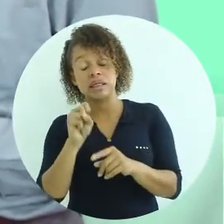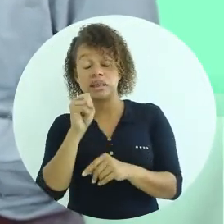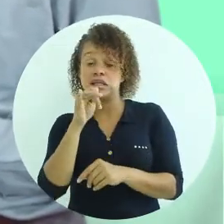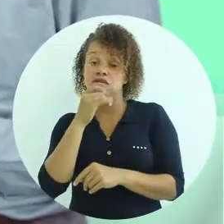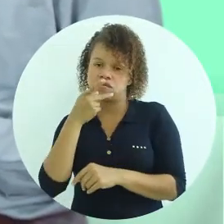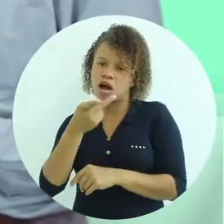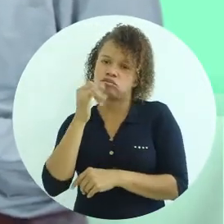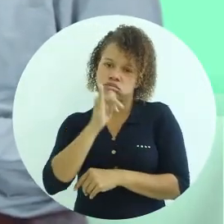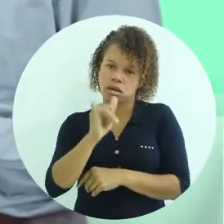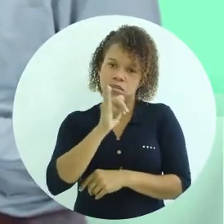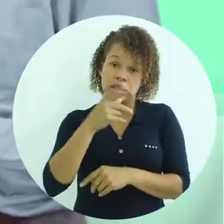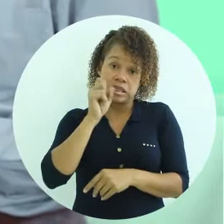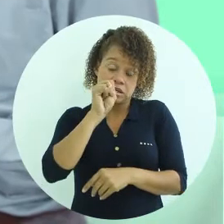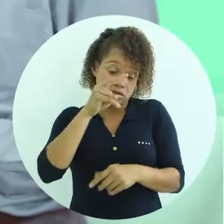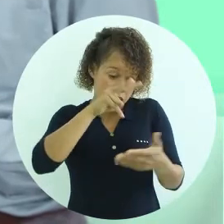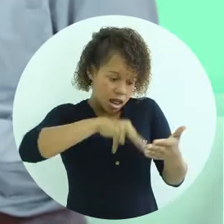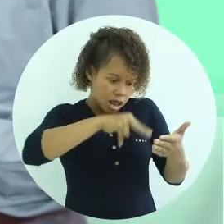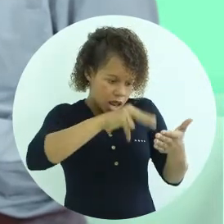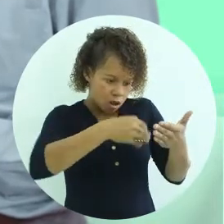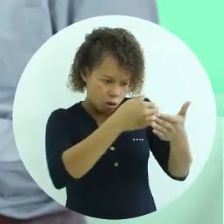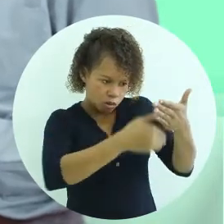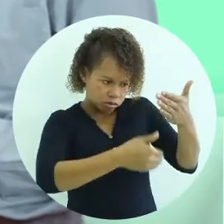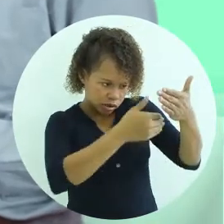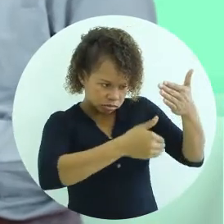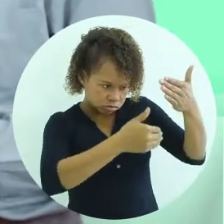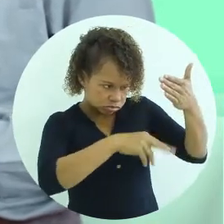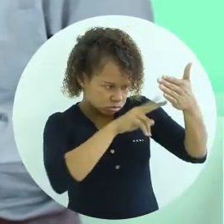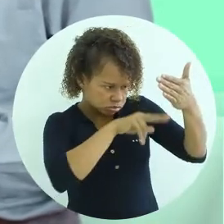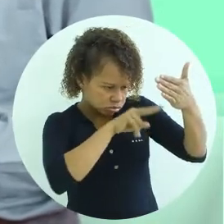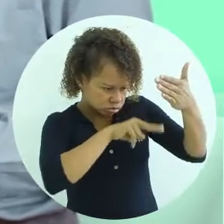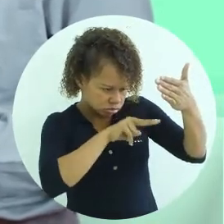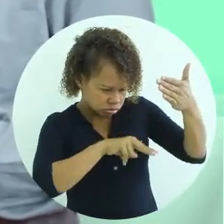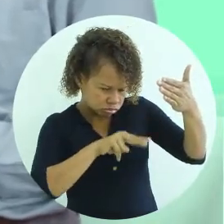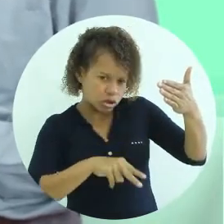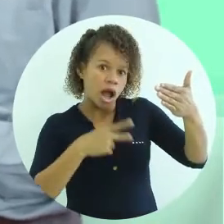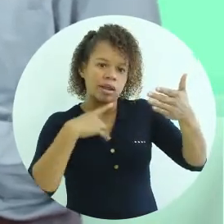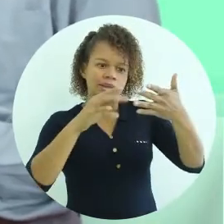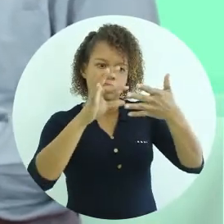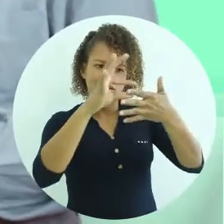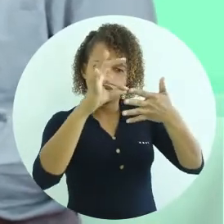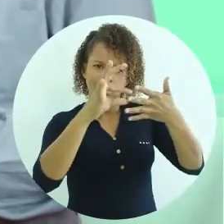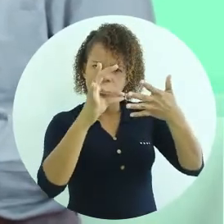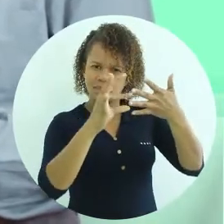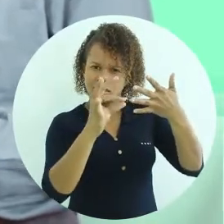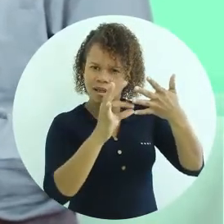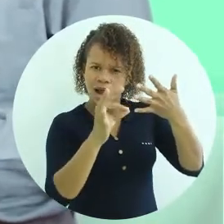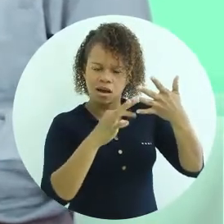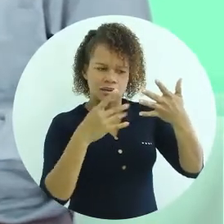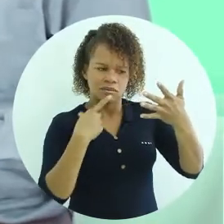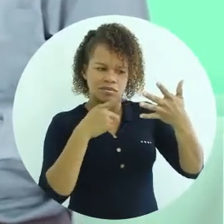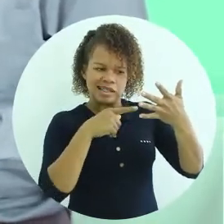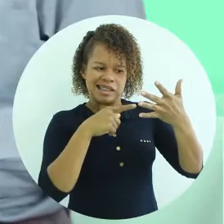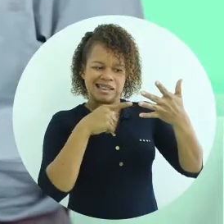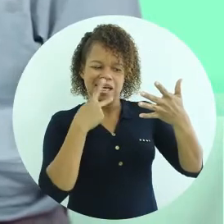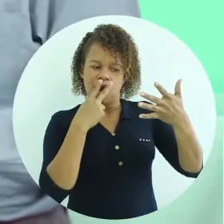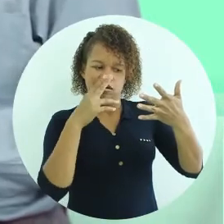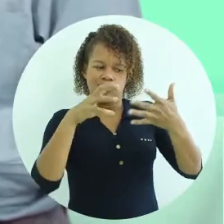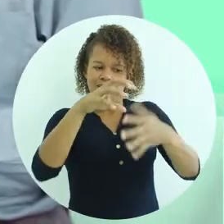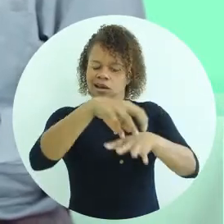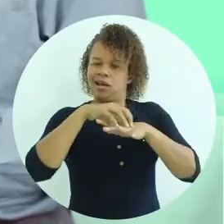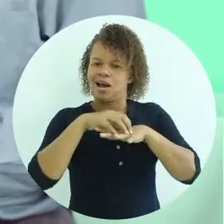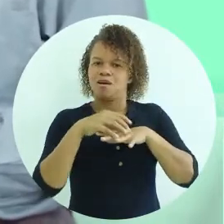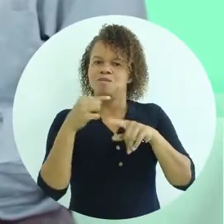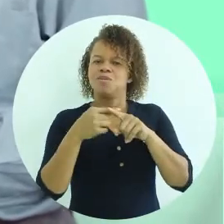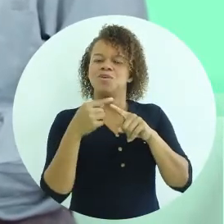lê o contrato que tem dizendo ali, todos aqueles detalhes ali, você não traz a carga, porque como ele tem